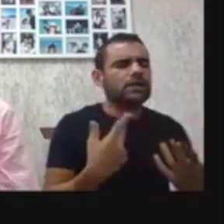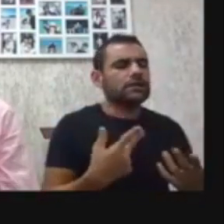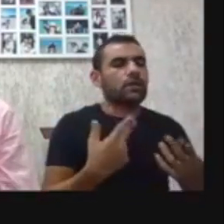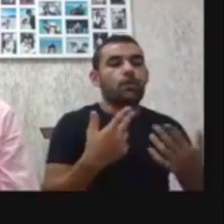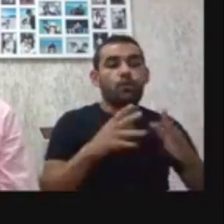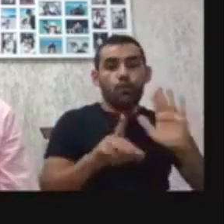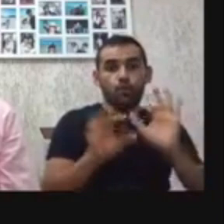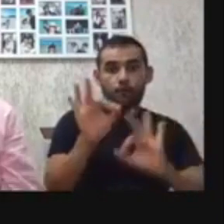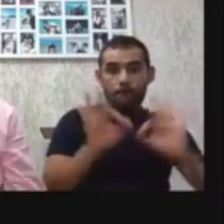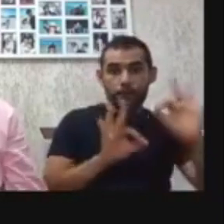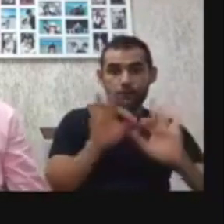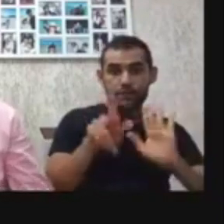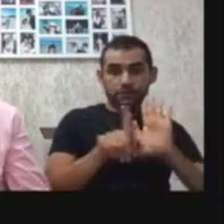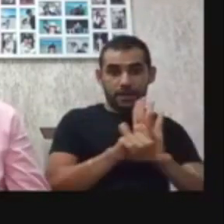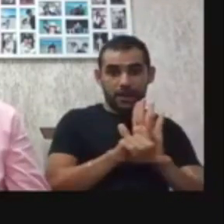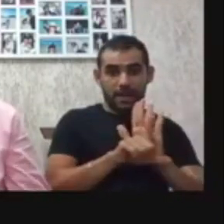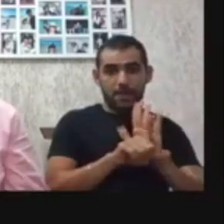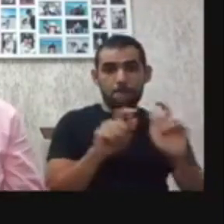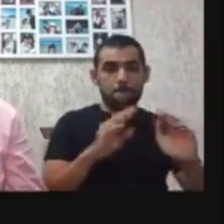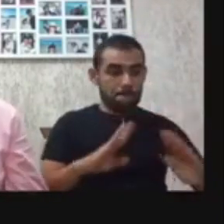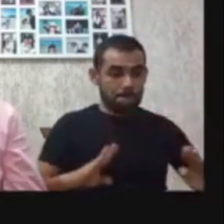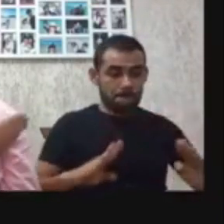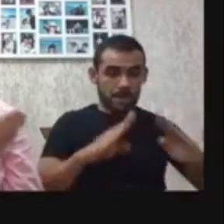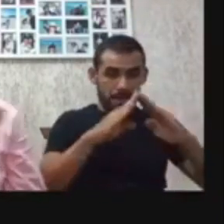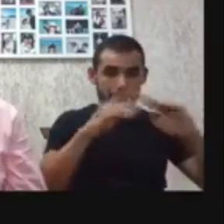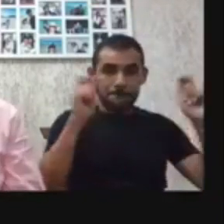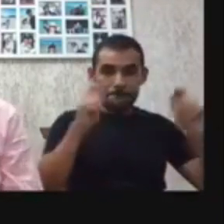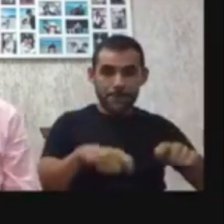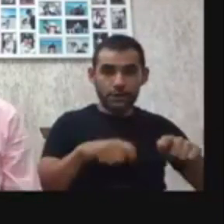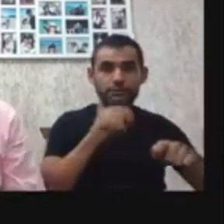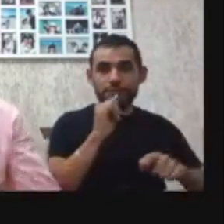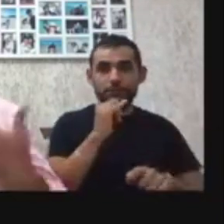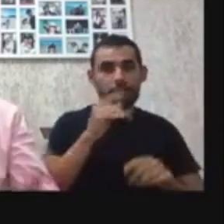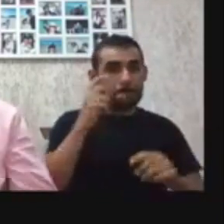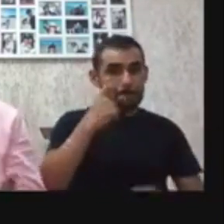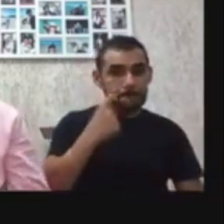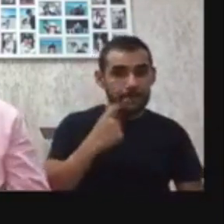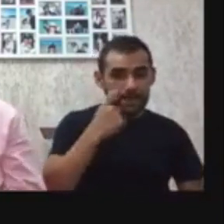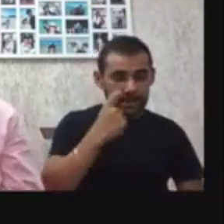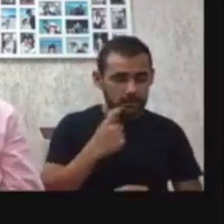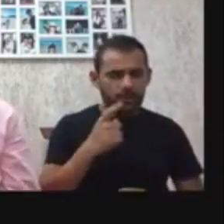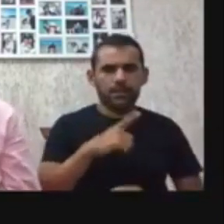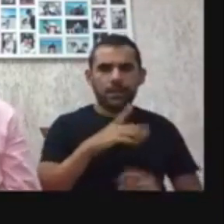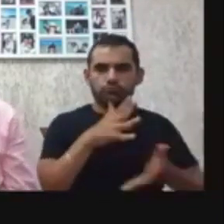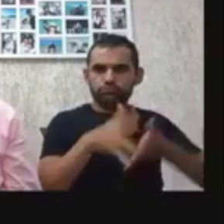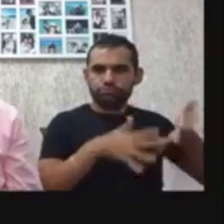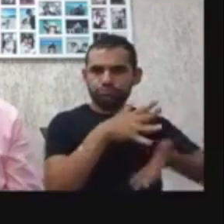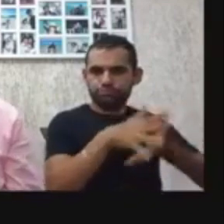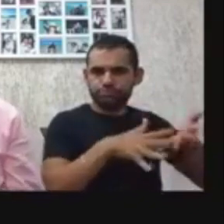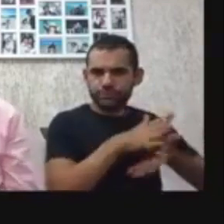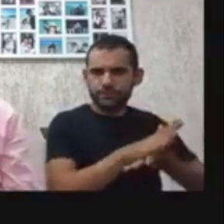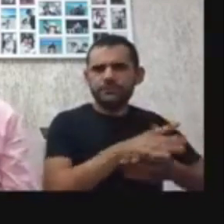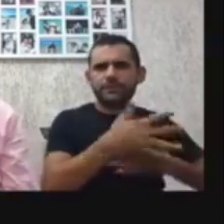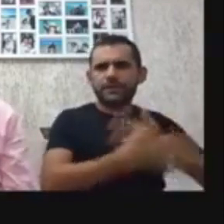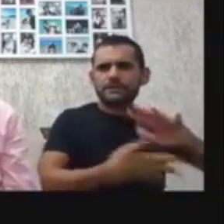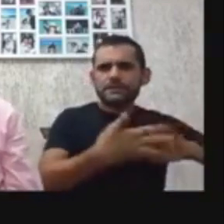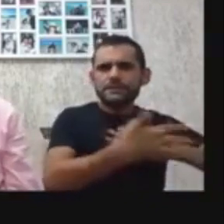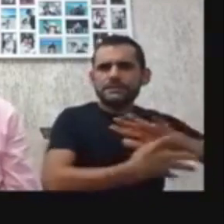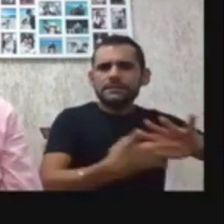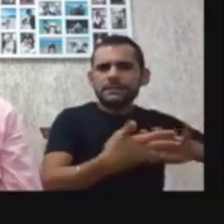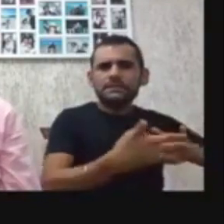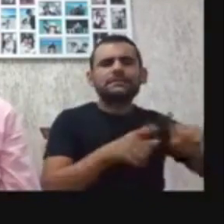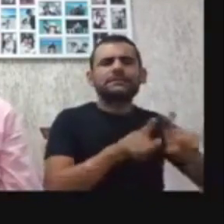lei que os prédios possam ter, né, a pessoas como Pedro aqui, intérprete de Libras, e também dar Perfeito. toda a